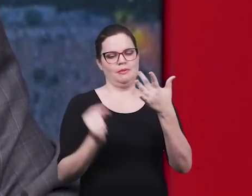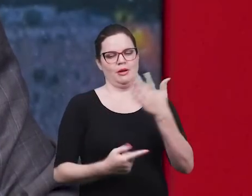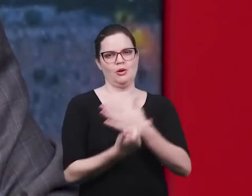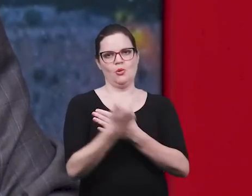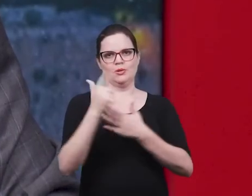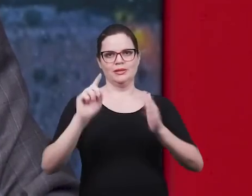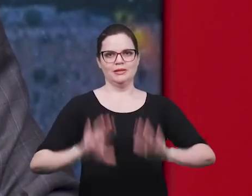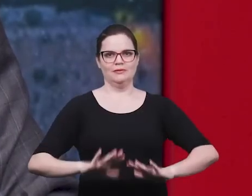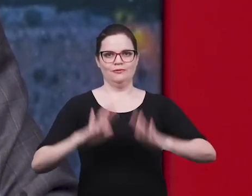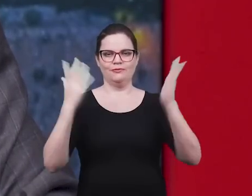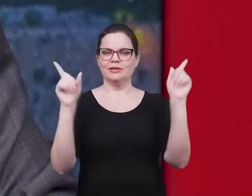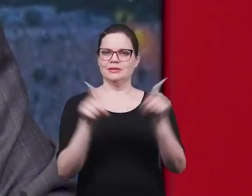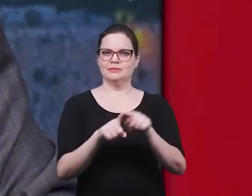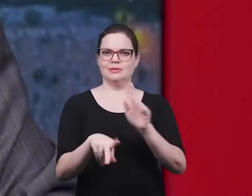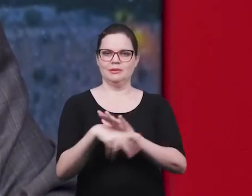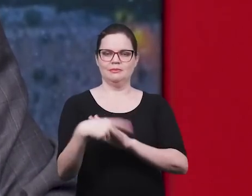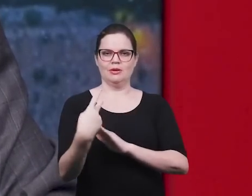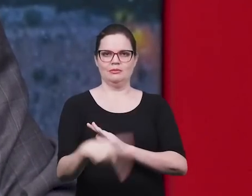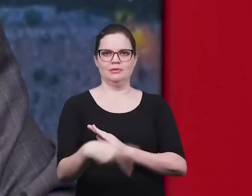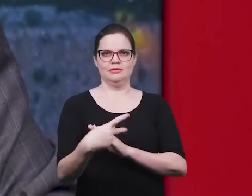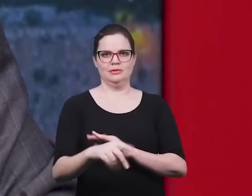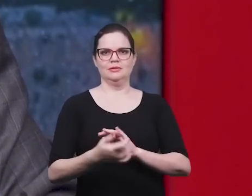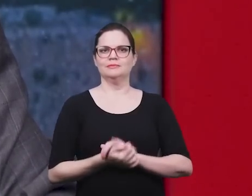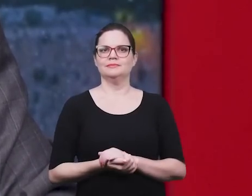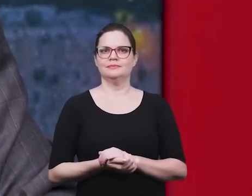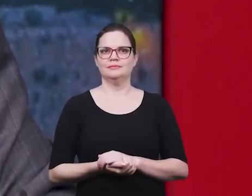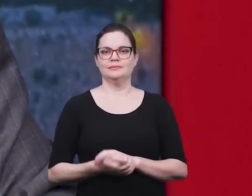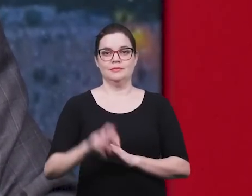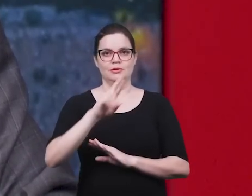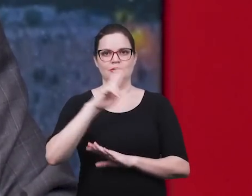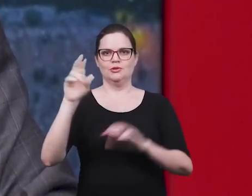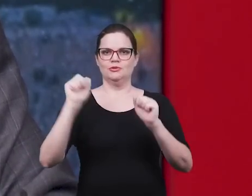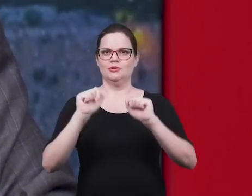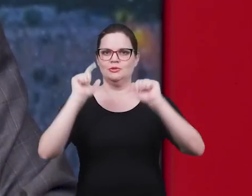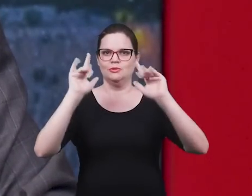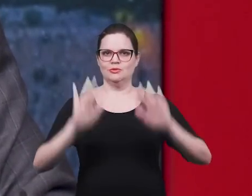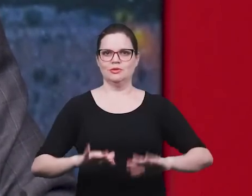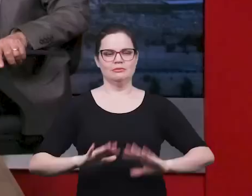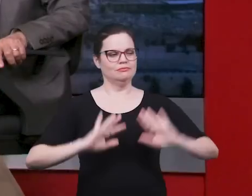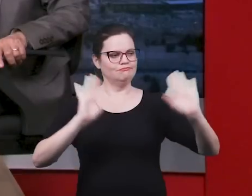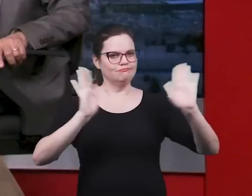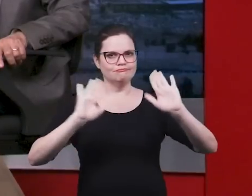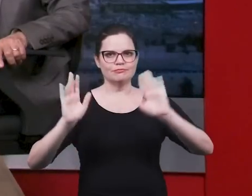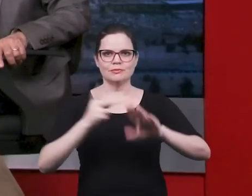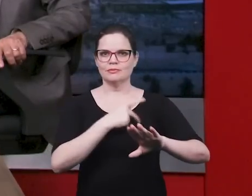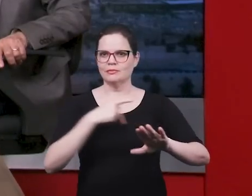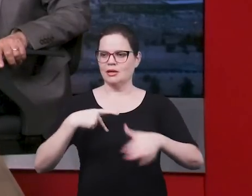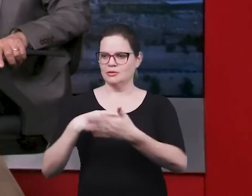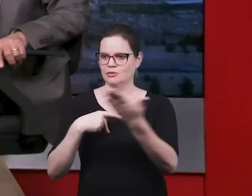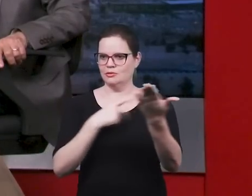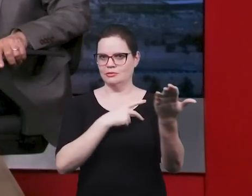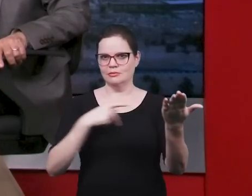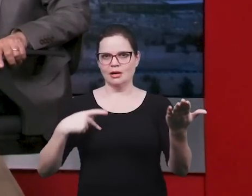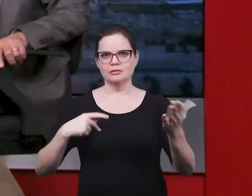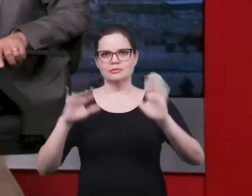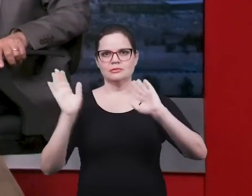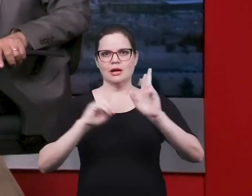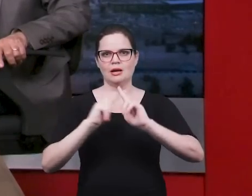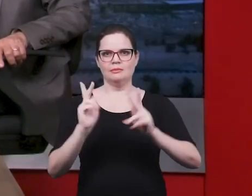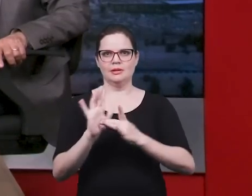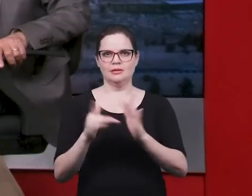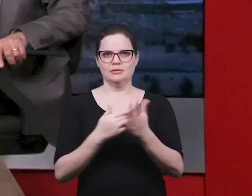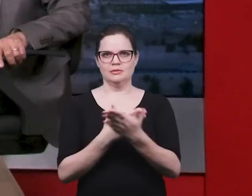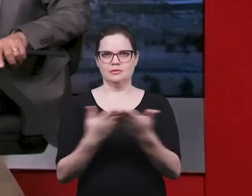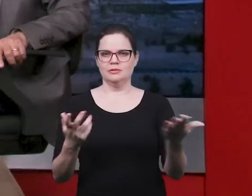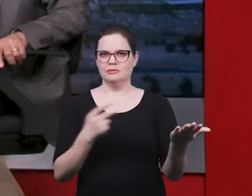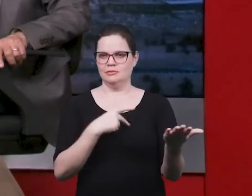de outras comemorações dentro desse calendário. Amém. Que o Senhor nos Glória a abençoe. Deus. Despeço aqui do pastor Ricardo, Amém. A paz do